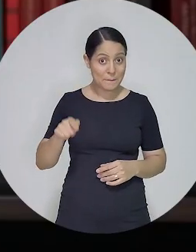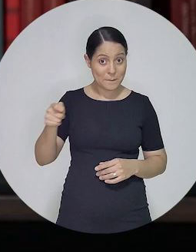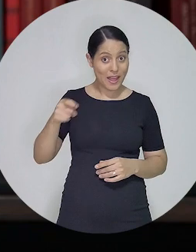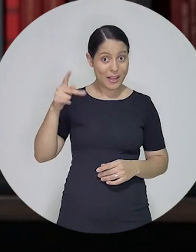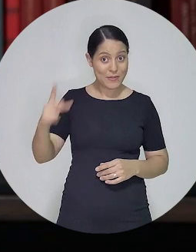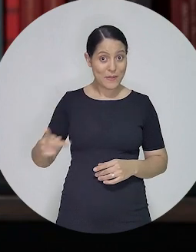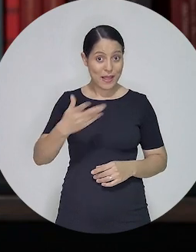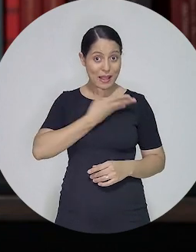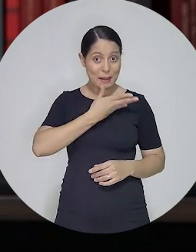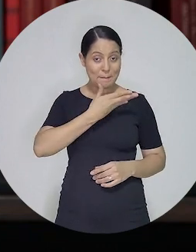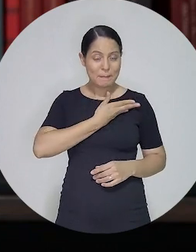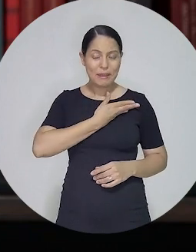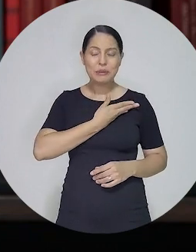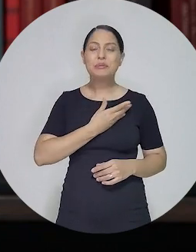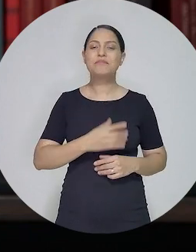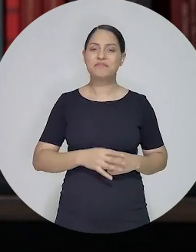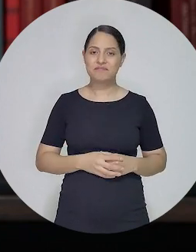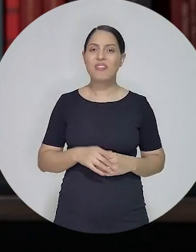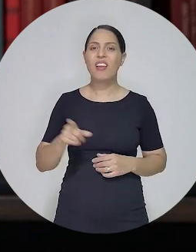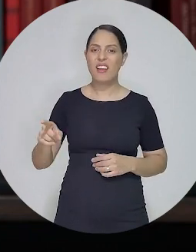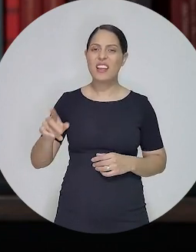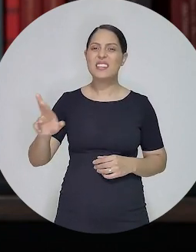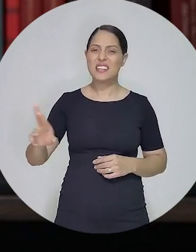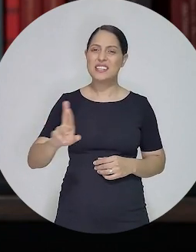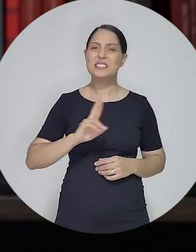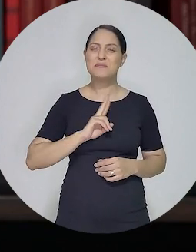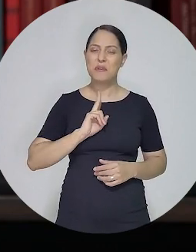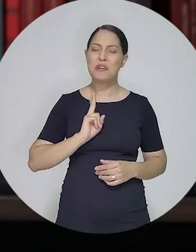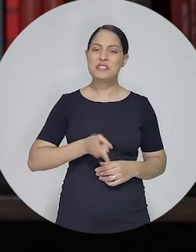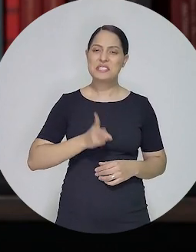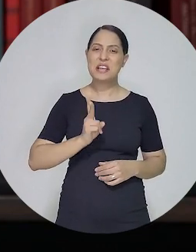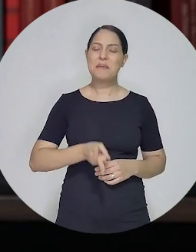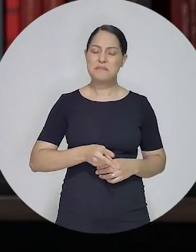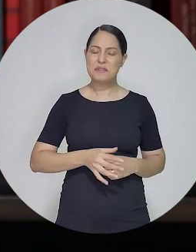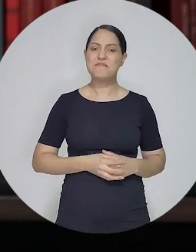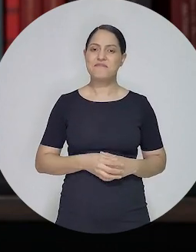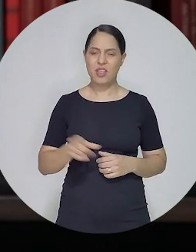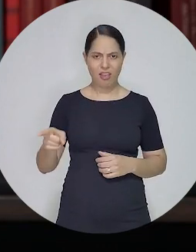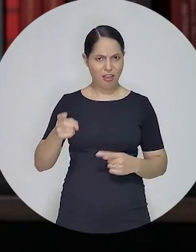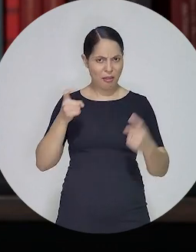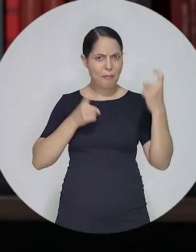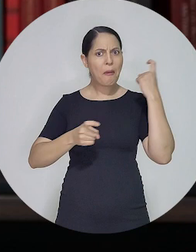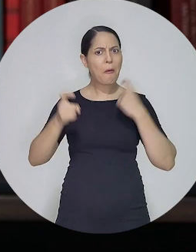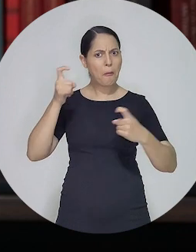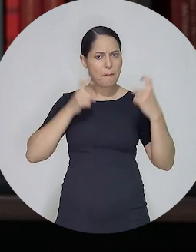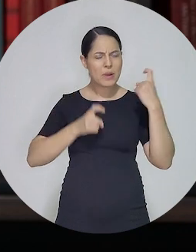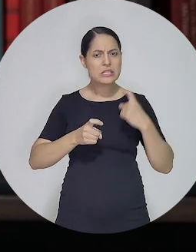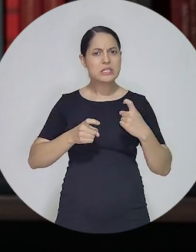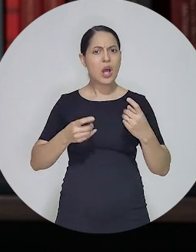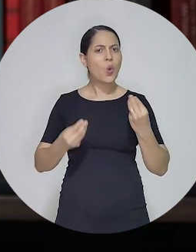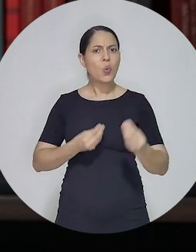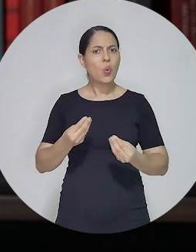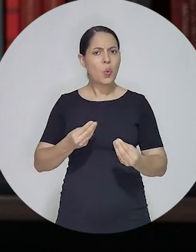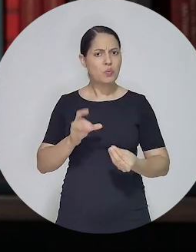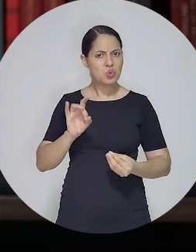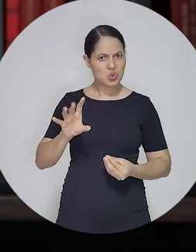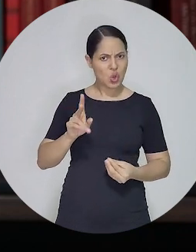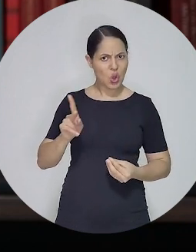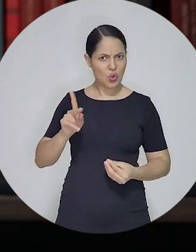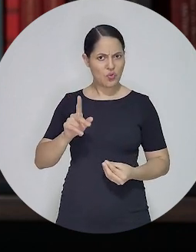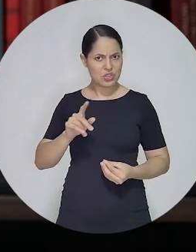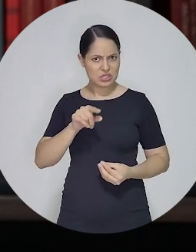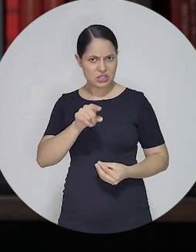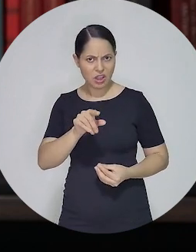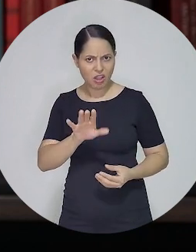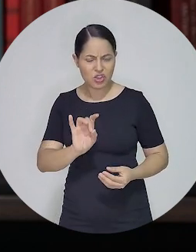como amigo, é uma pessoa que ele dá as respostas, ele se preocupa com